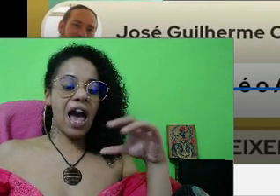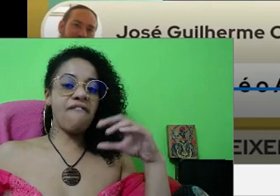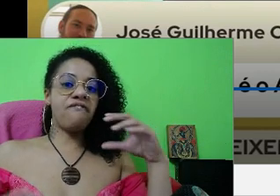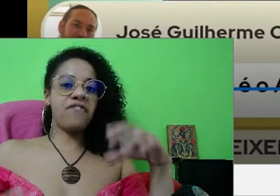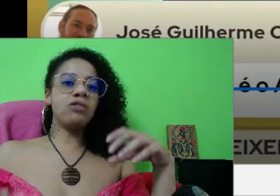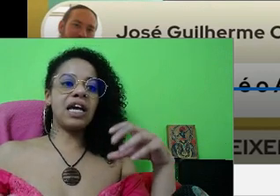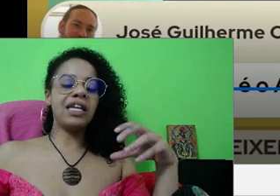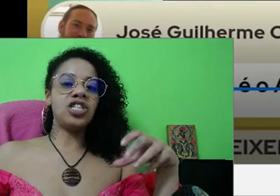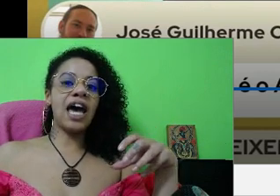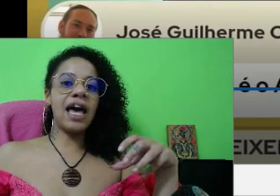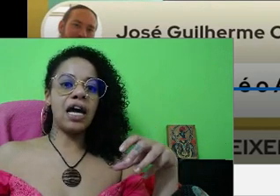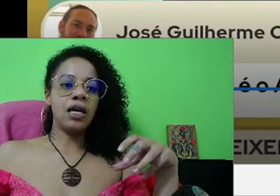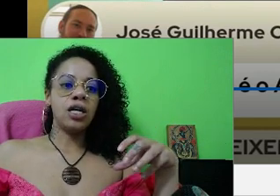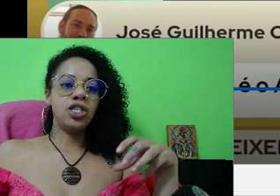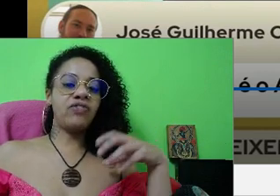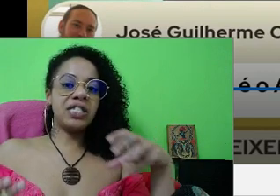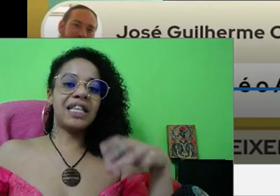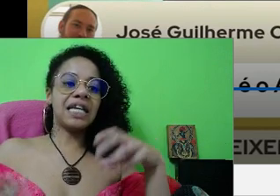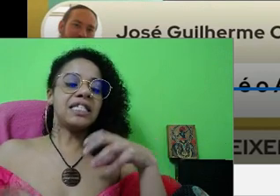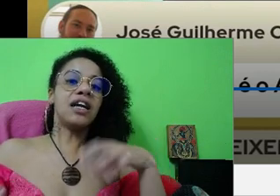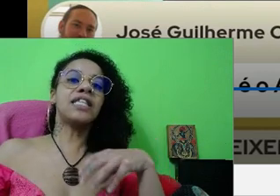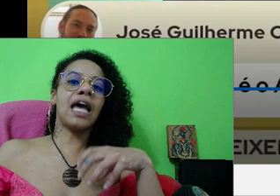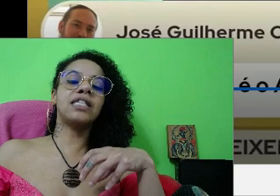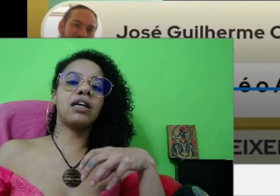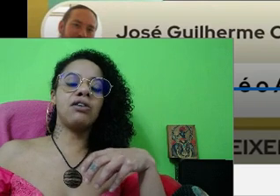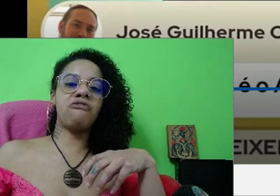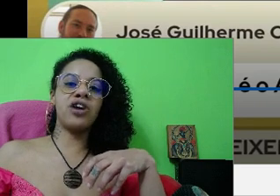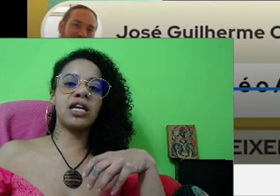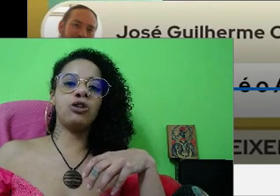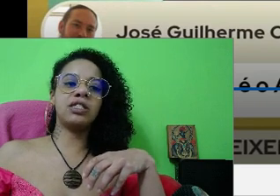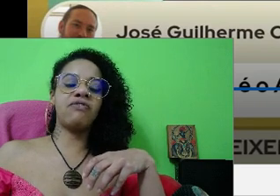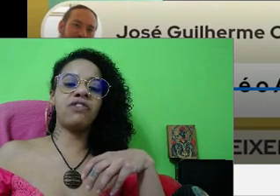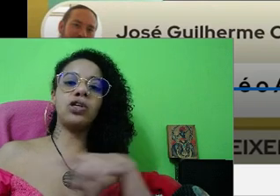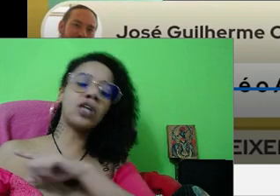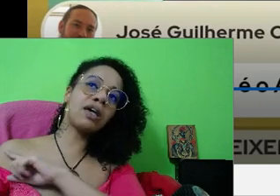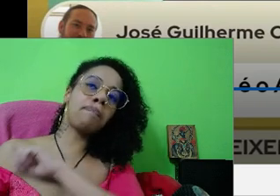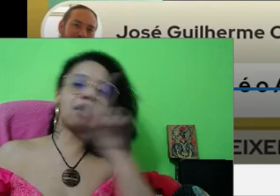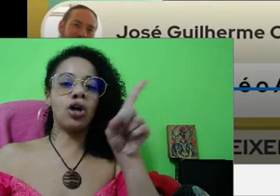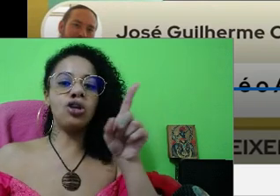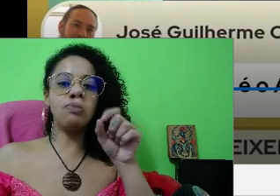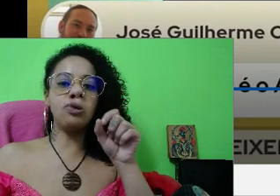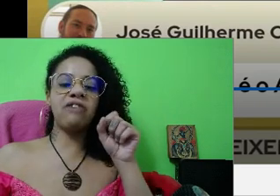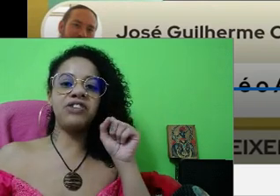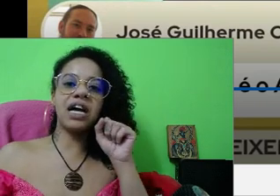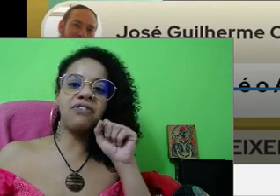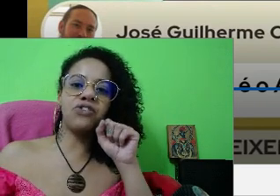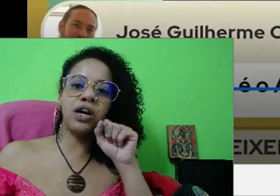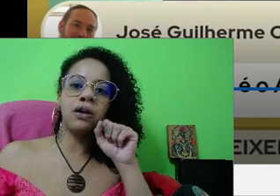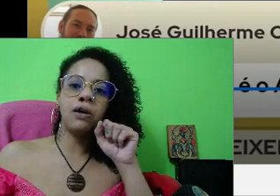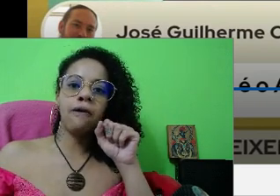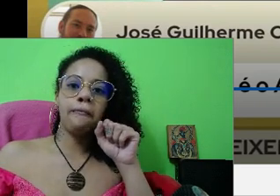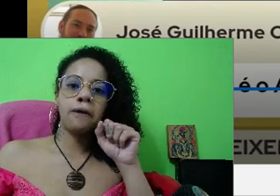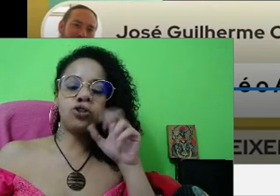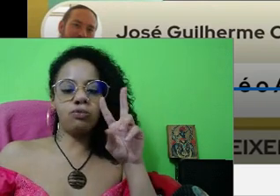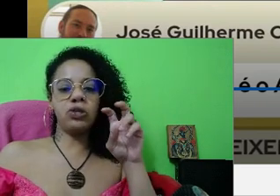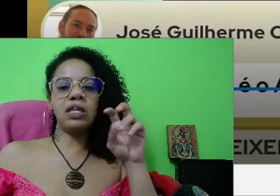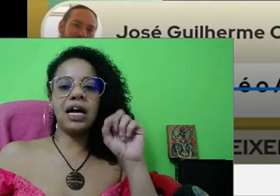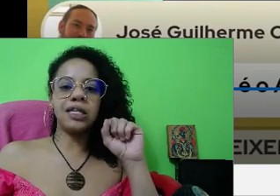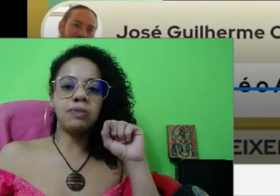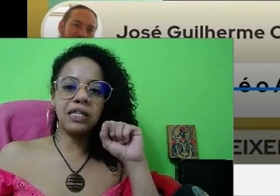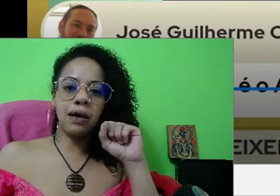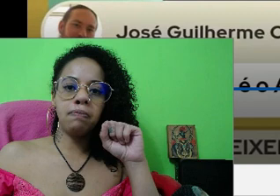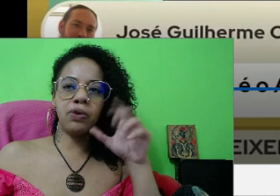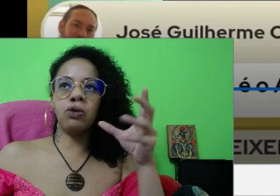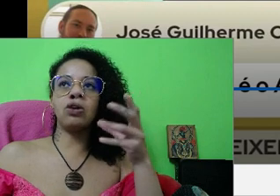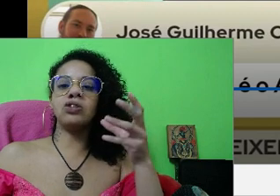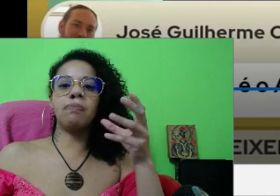A Revolta que gera de você ter certeza que não foi aquilo que você falou só que para todo mundo vai ficar que foi todo mundo